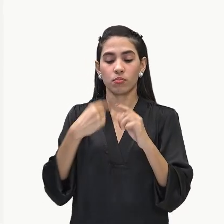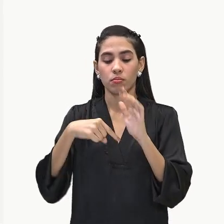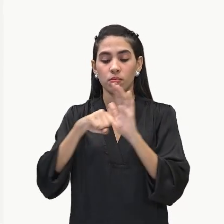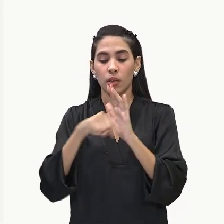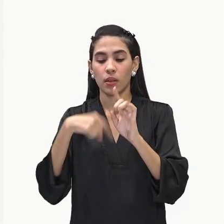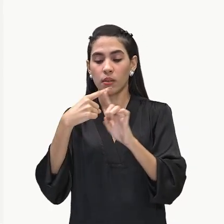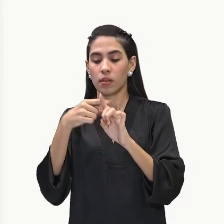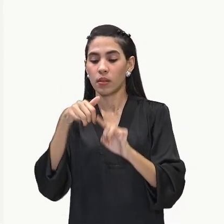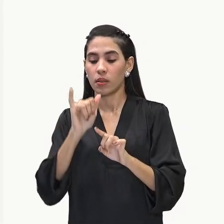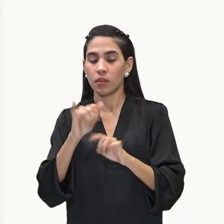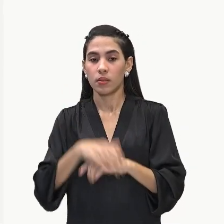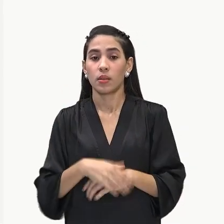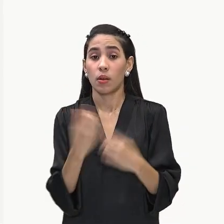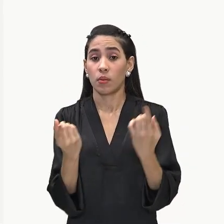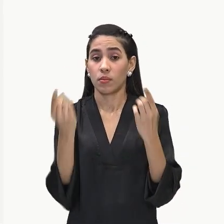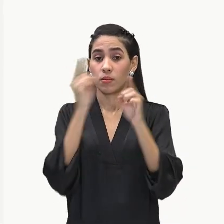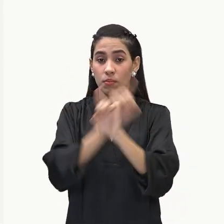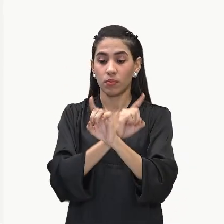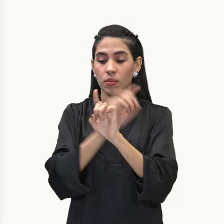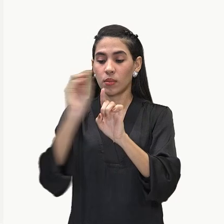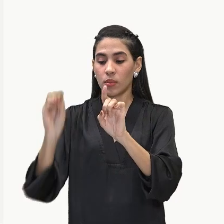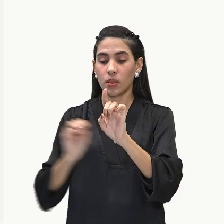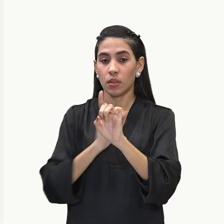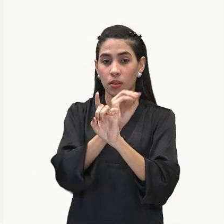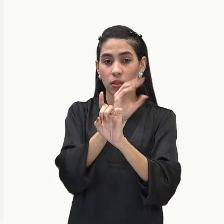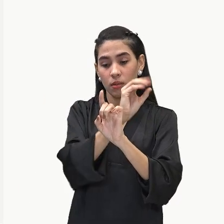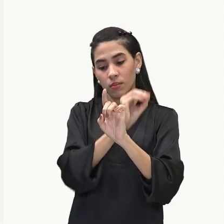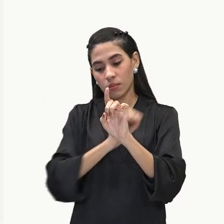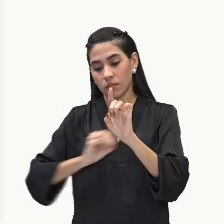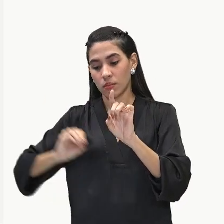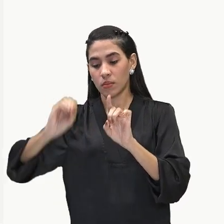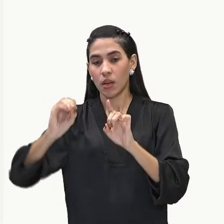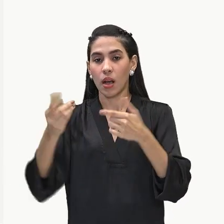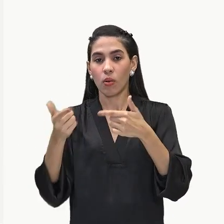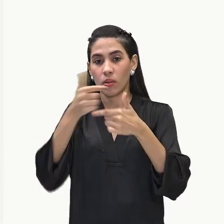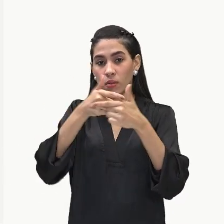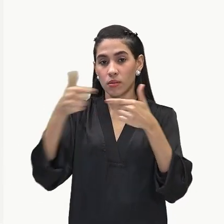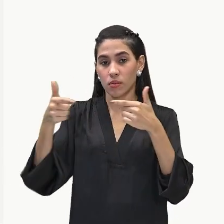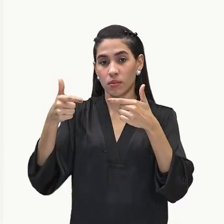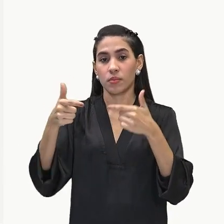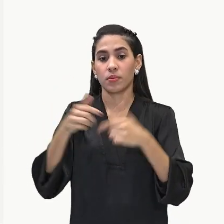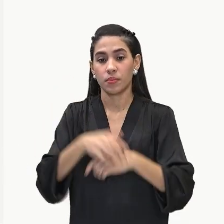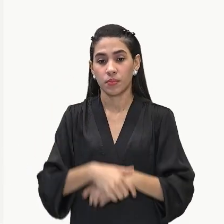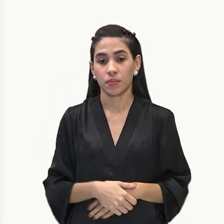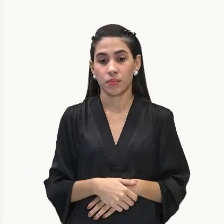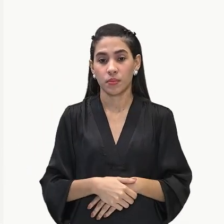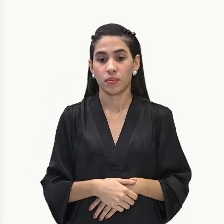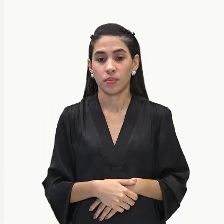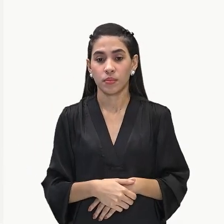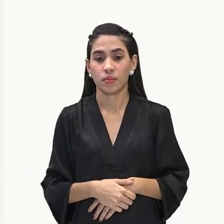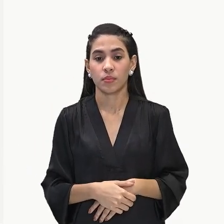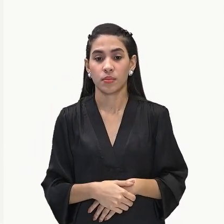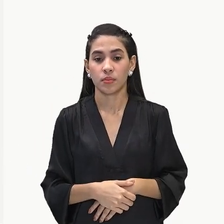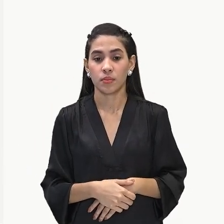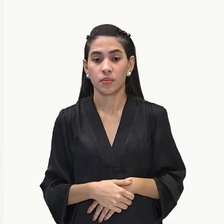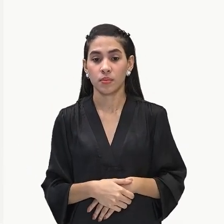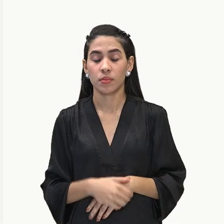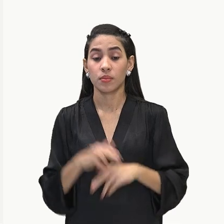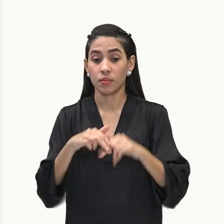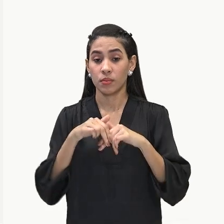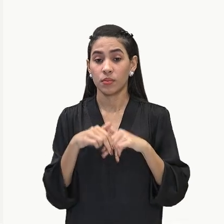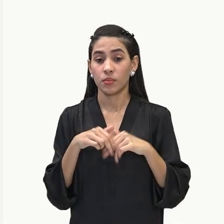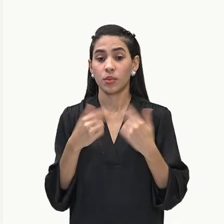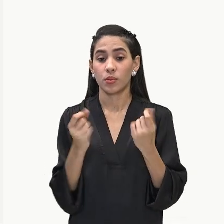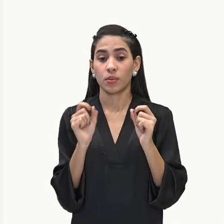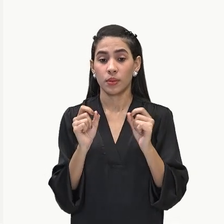vai passar para o outro lado, dividindo o número que já está lá. É por isso que